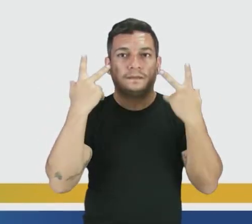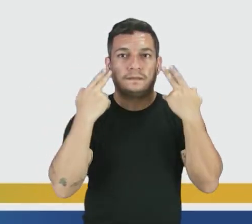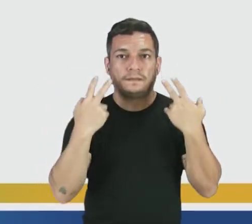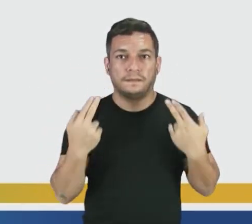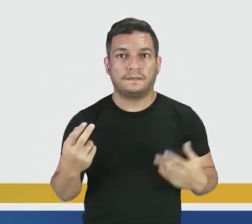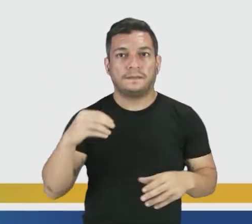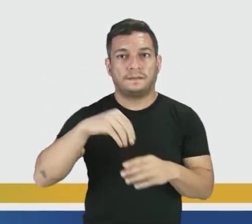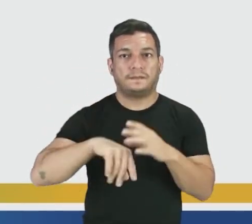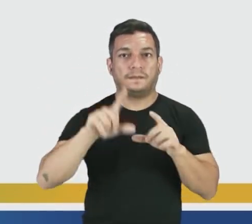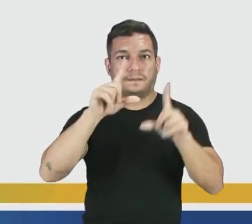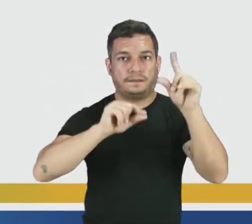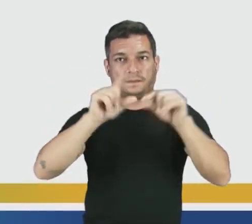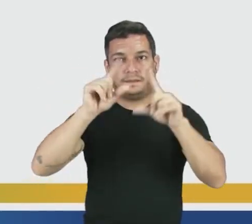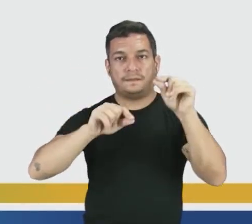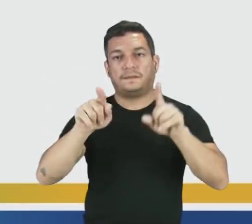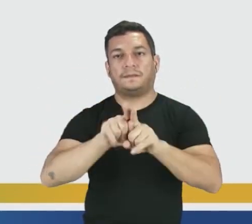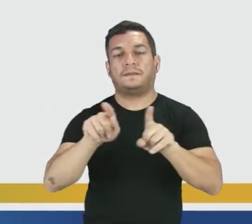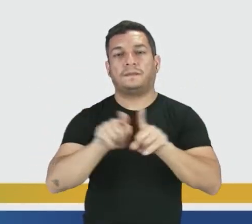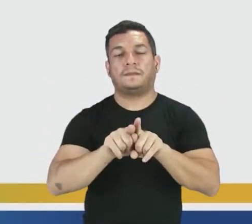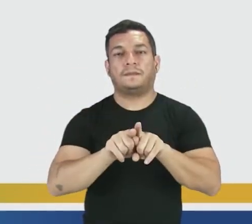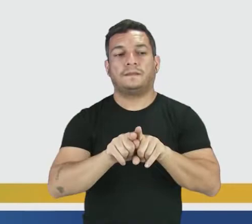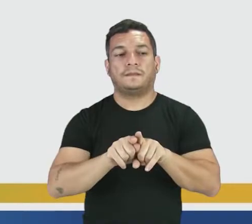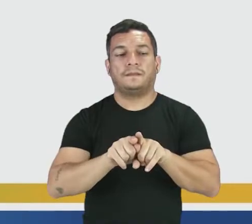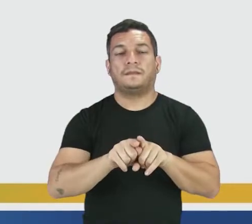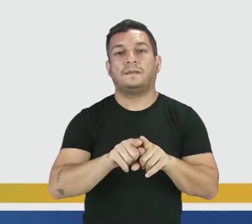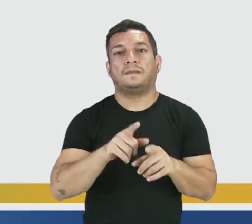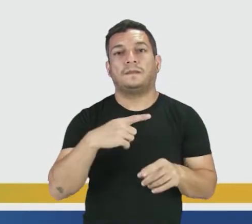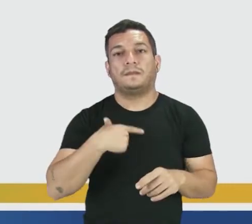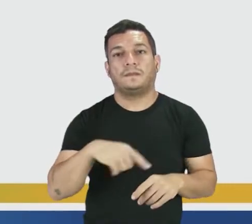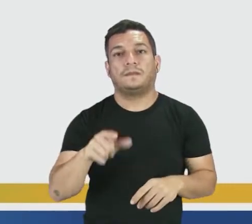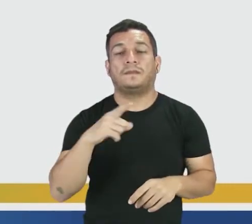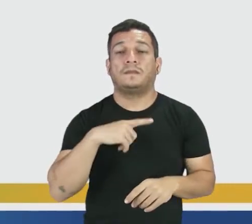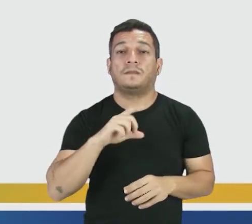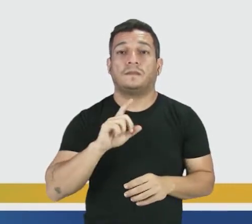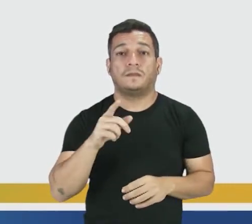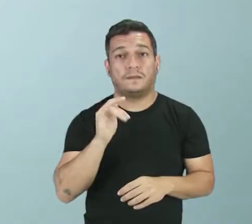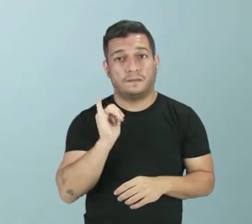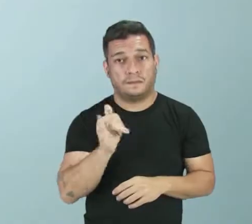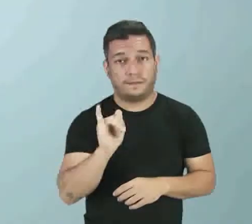no interior das estrelas. E os elementos, mais uma vez eu reforço,